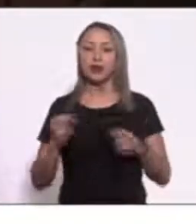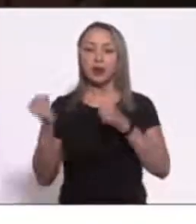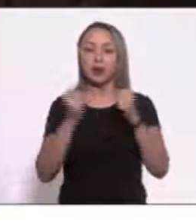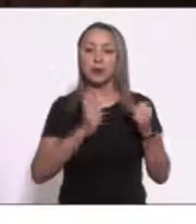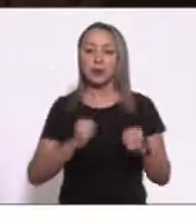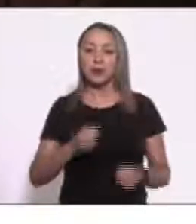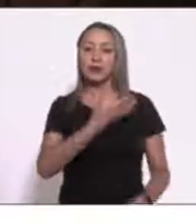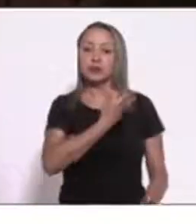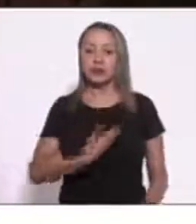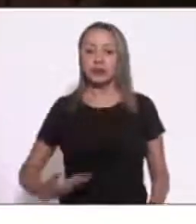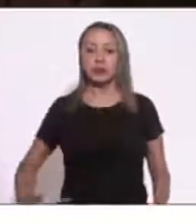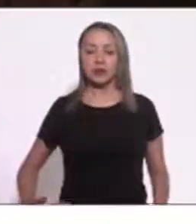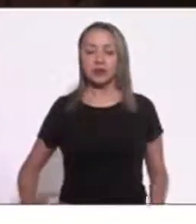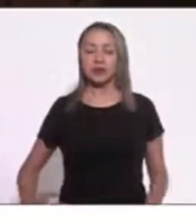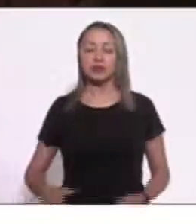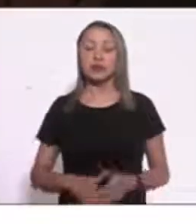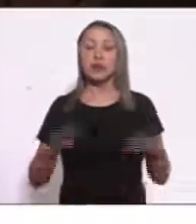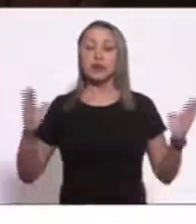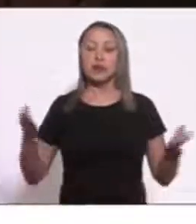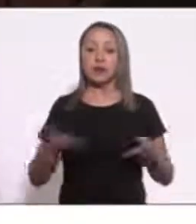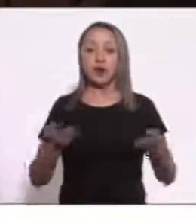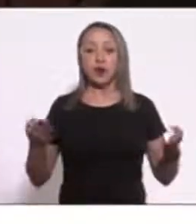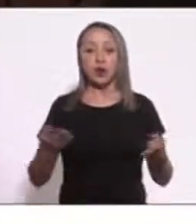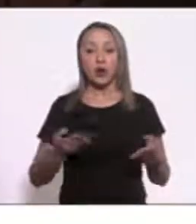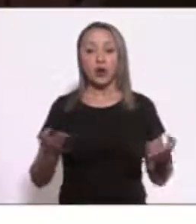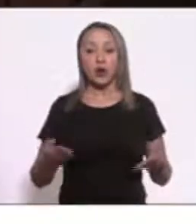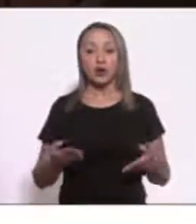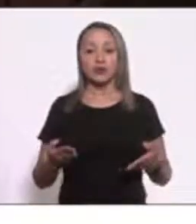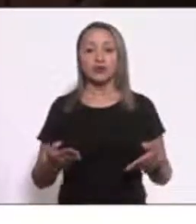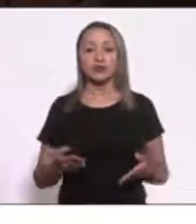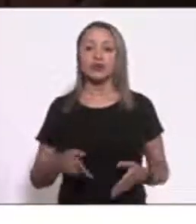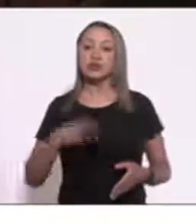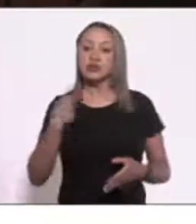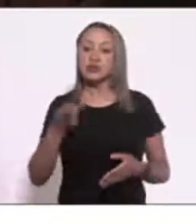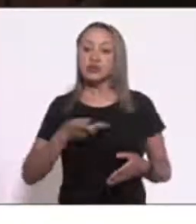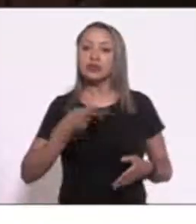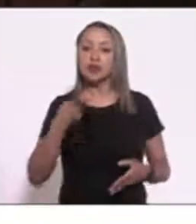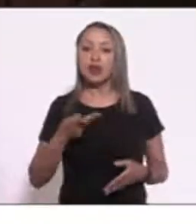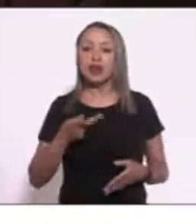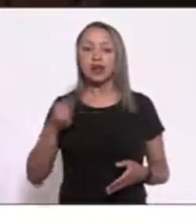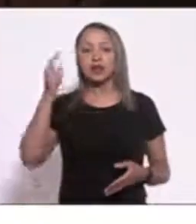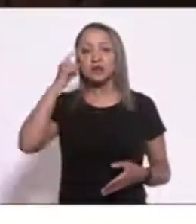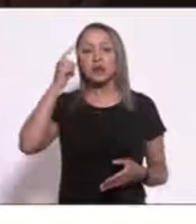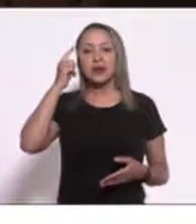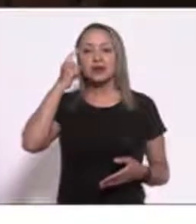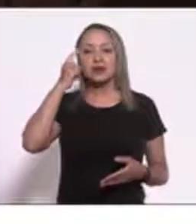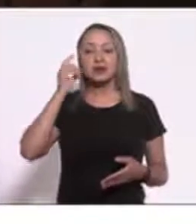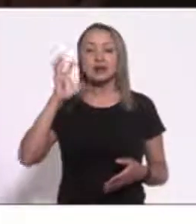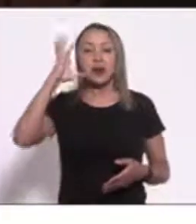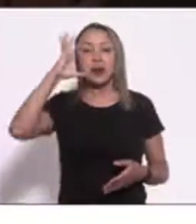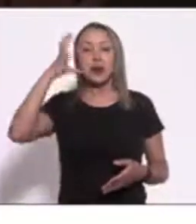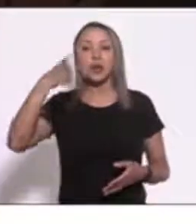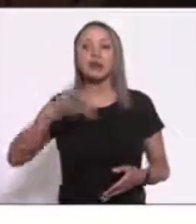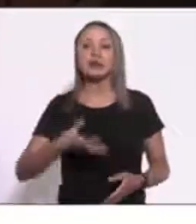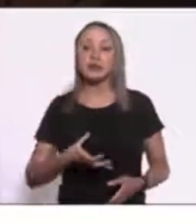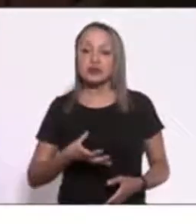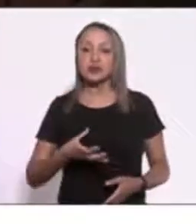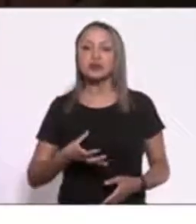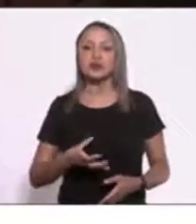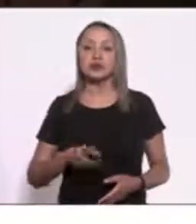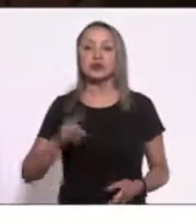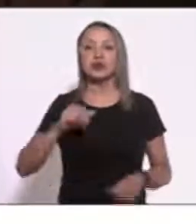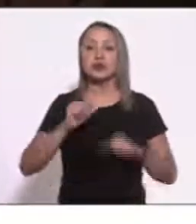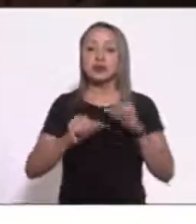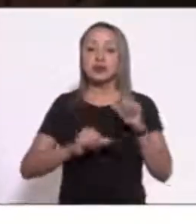senhor presidente e demais colegas, urge a necessidade de nos debruçarmos sobre este contrato da concessão da Via